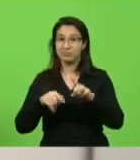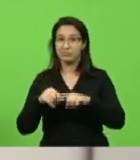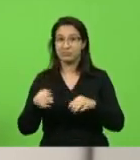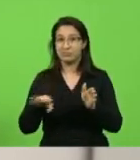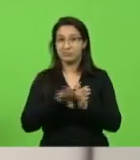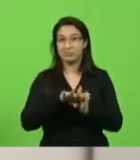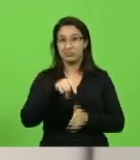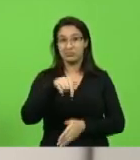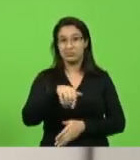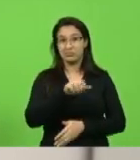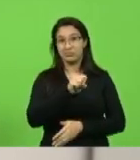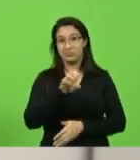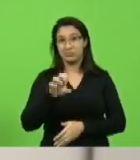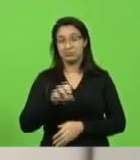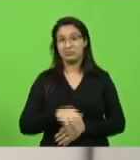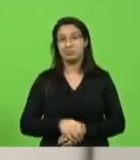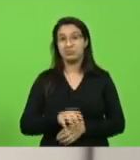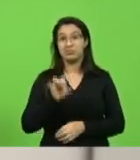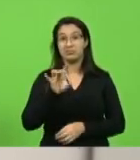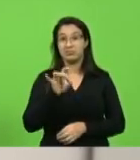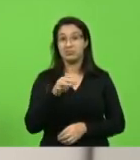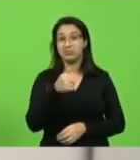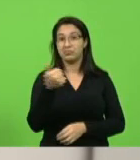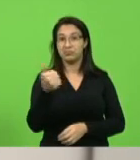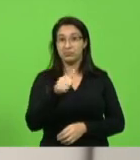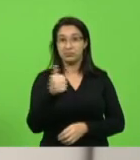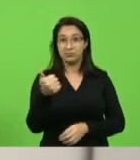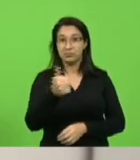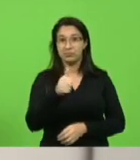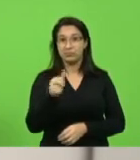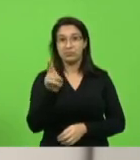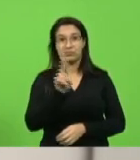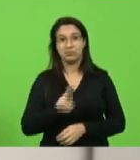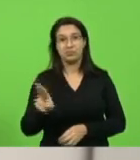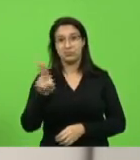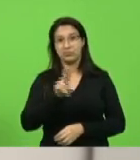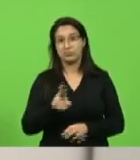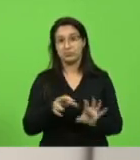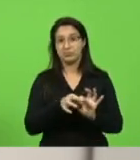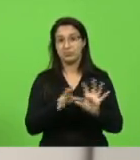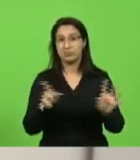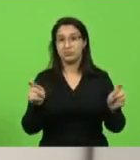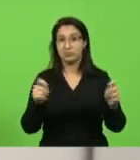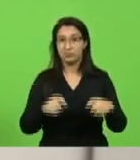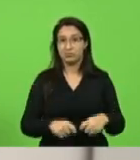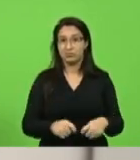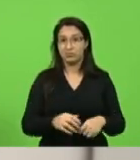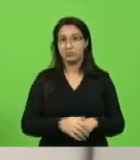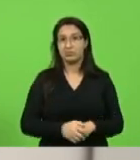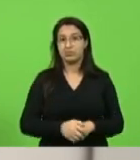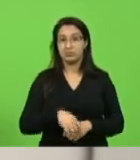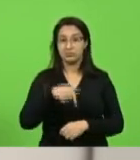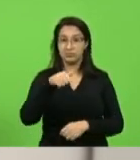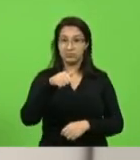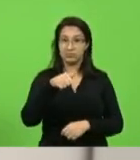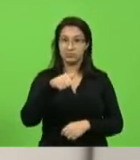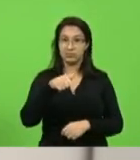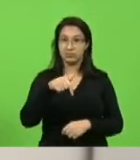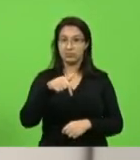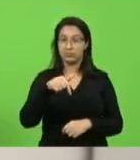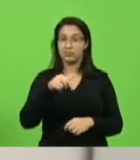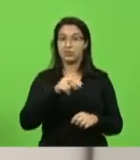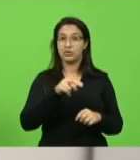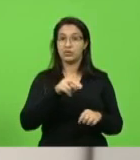quais apenas 11 são servíveis, mas para utilização em unidade móvel, sendo que nenhum